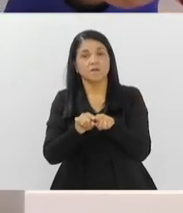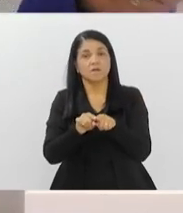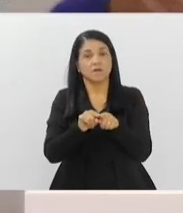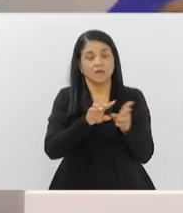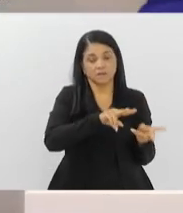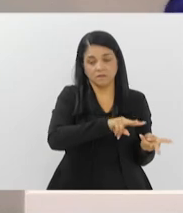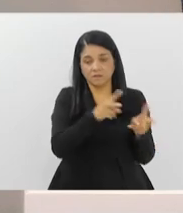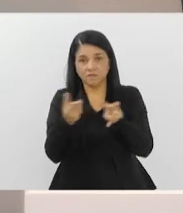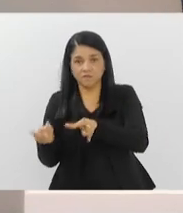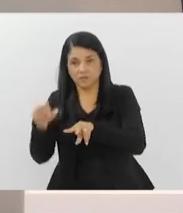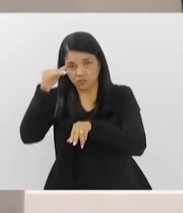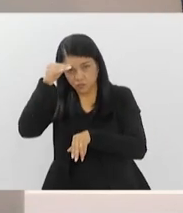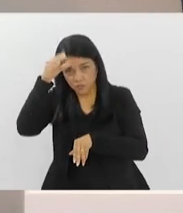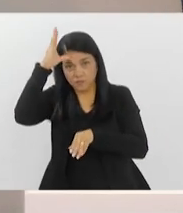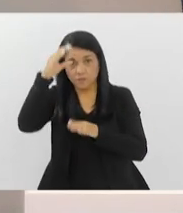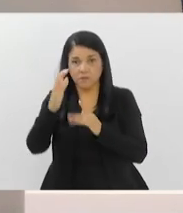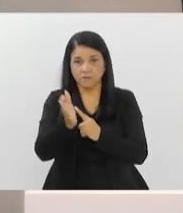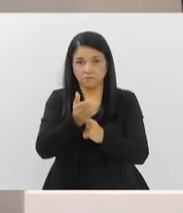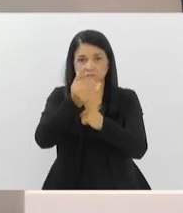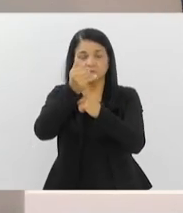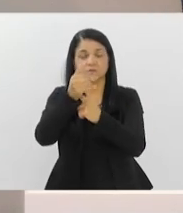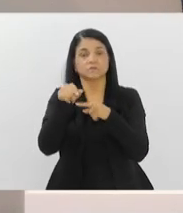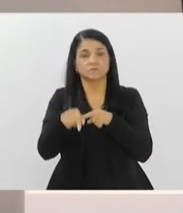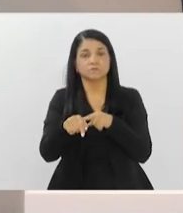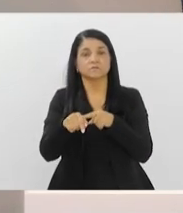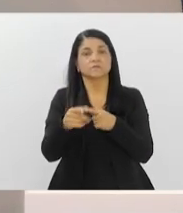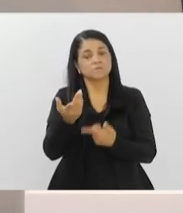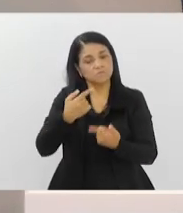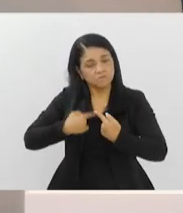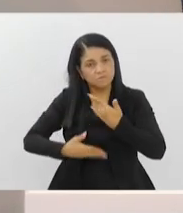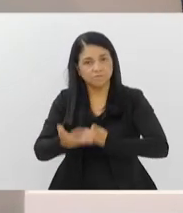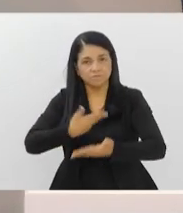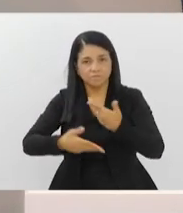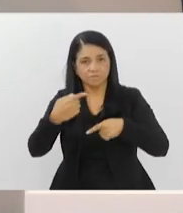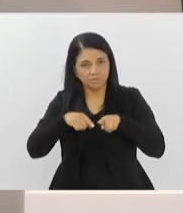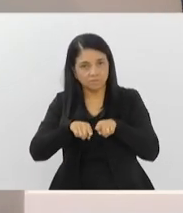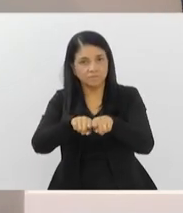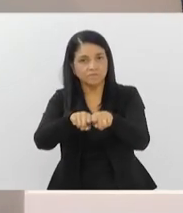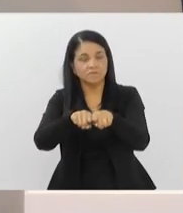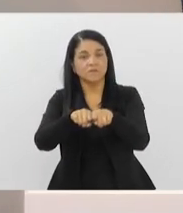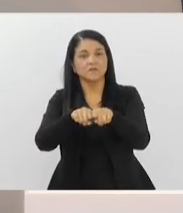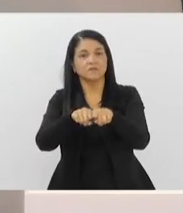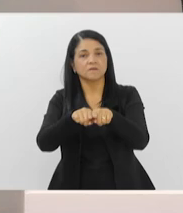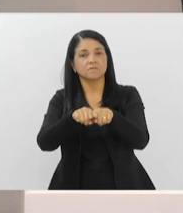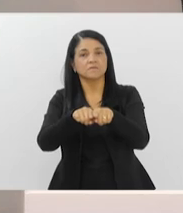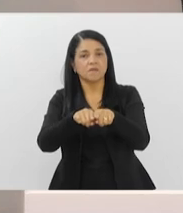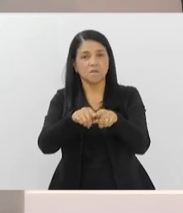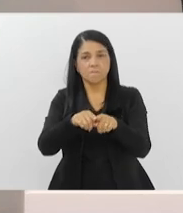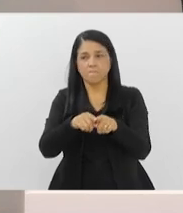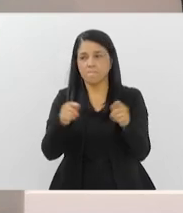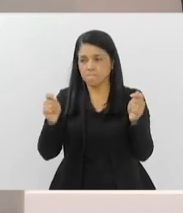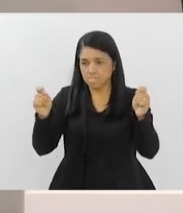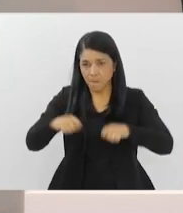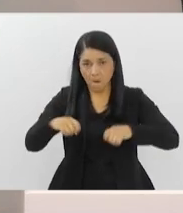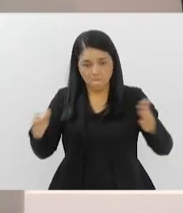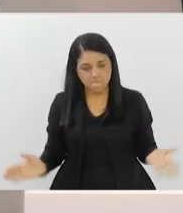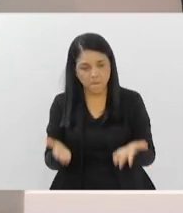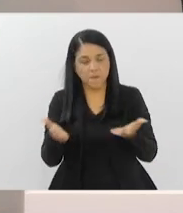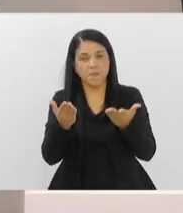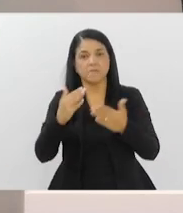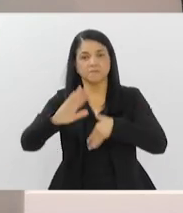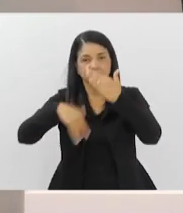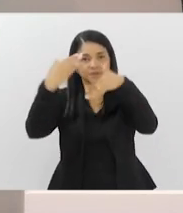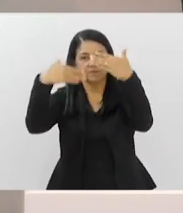de conhecimento e tecnologia promovida por essas parcerias são um potencial catalisador para o crescimento